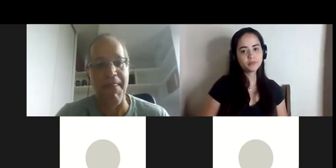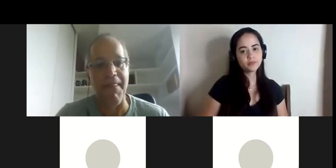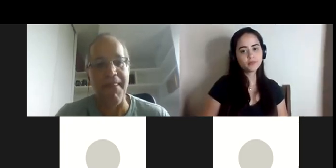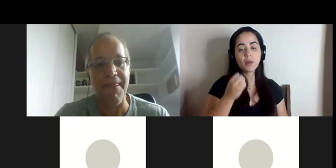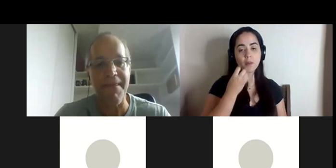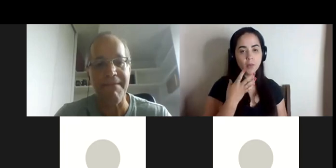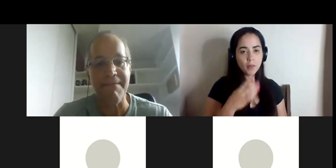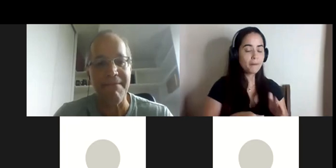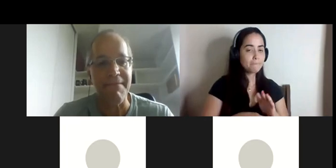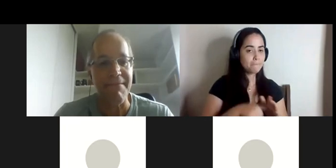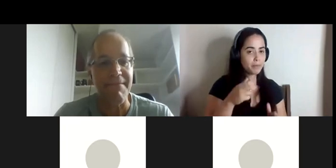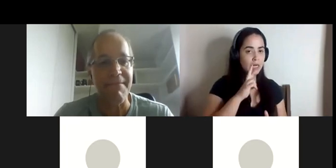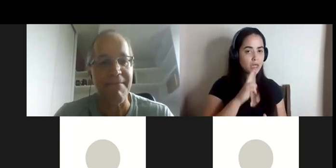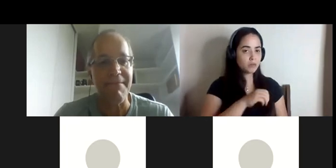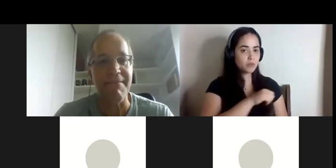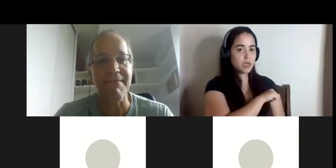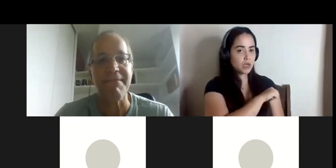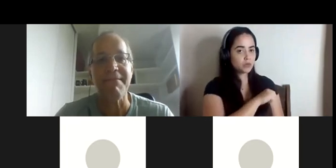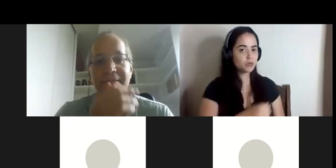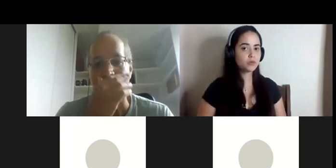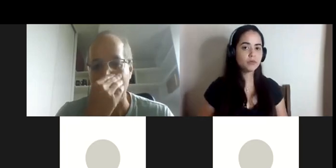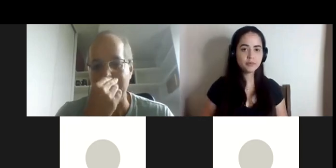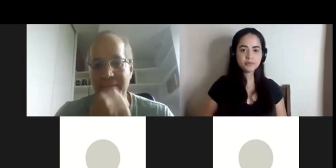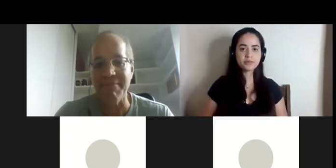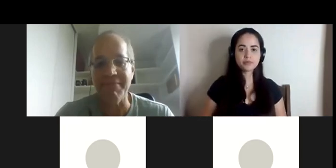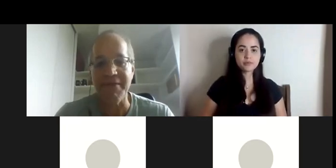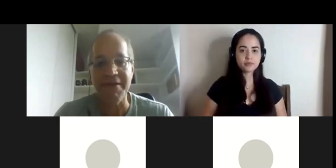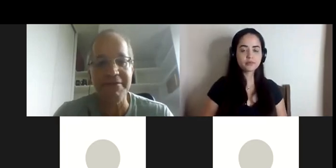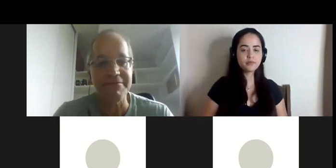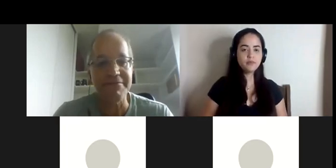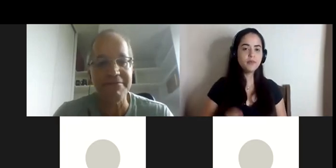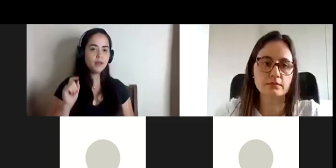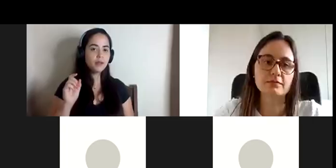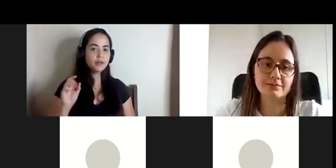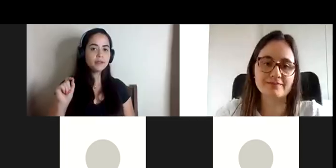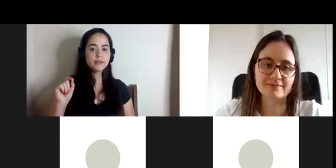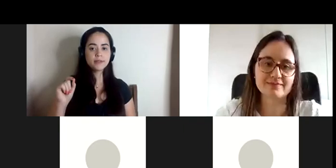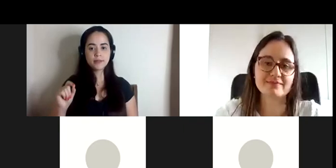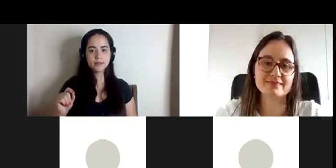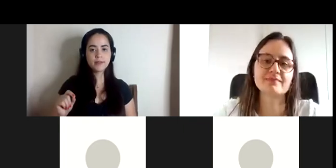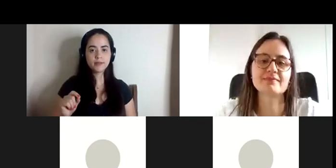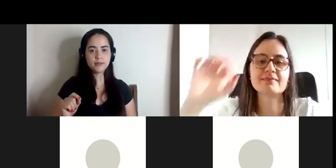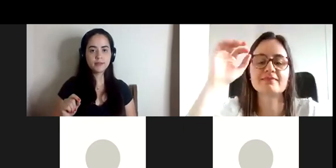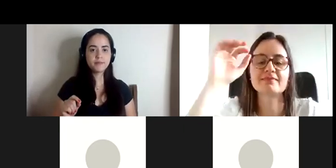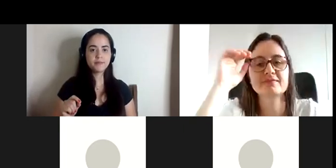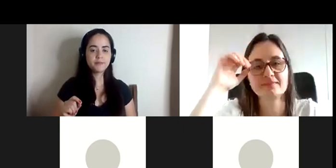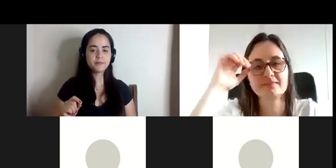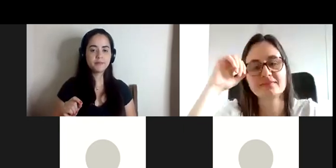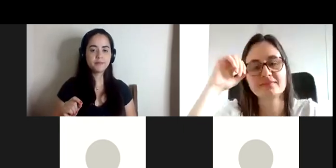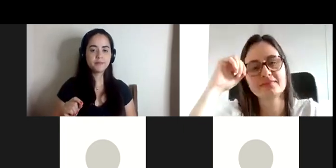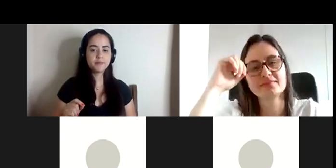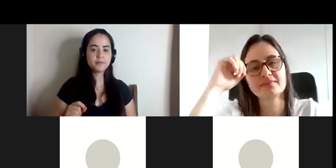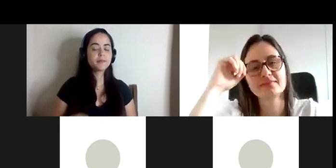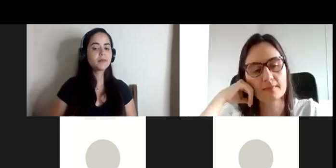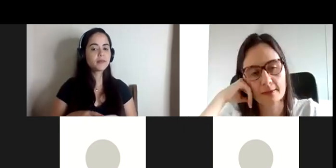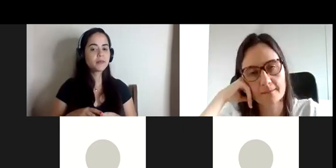Bom, vou primeiro responder a aluna que me ponderou sobre, né, a